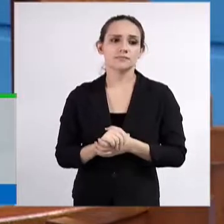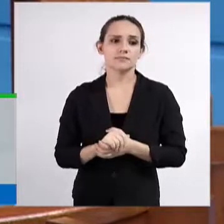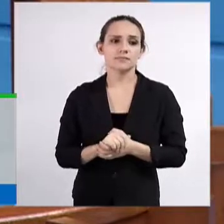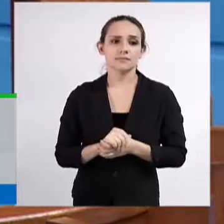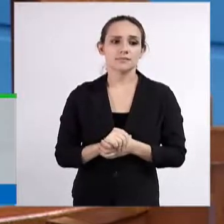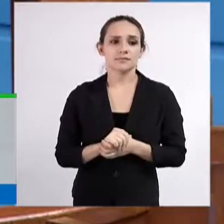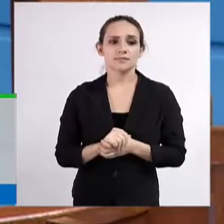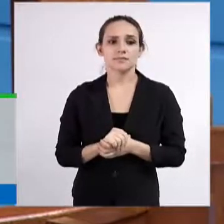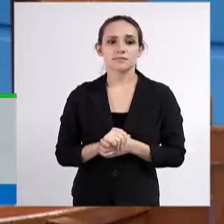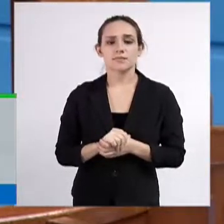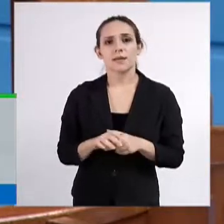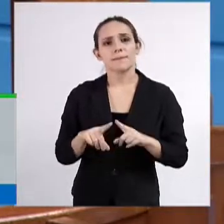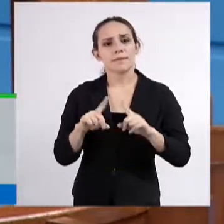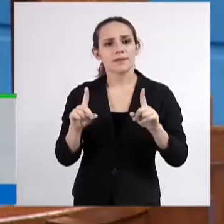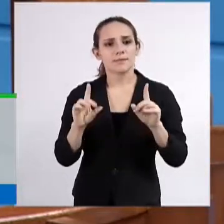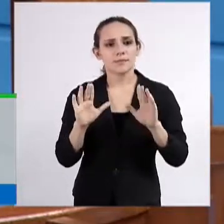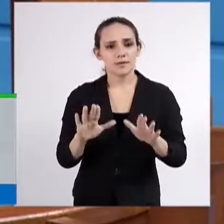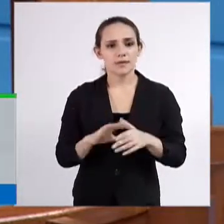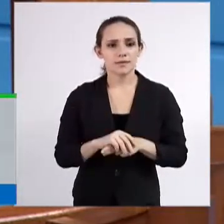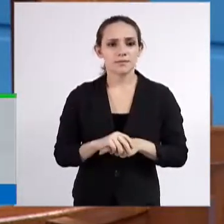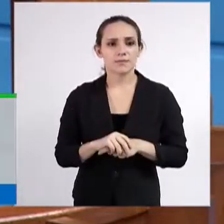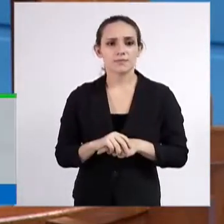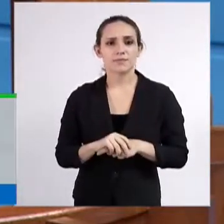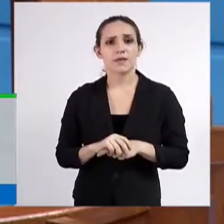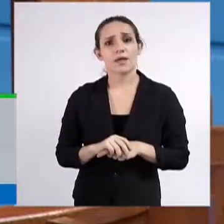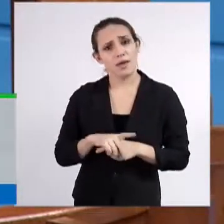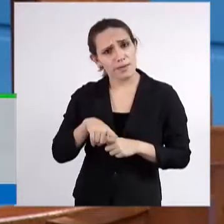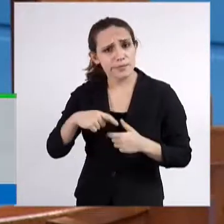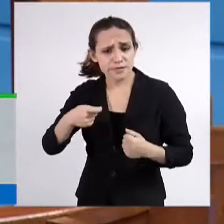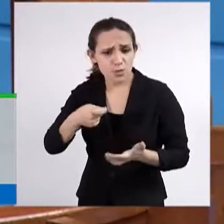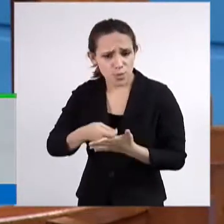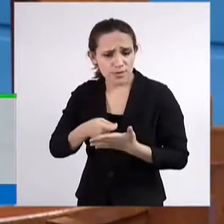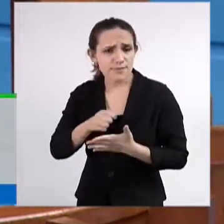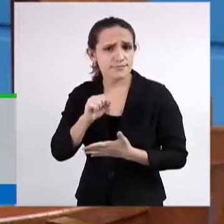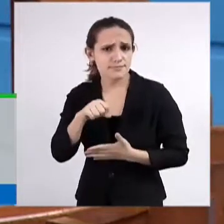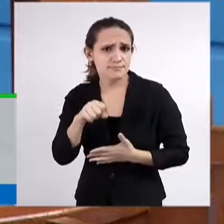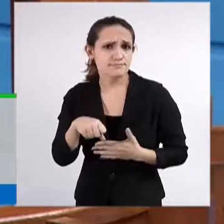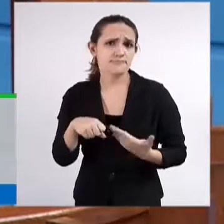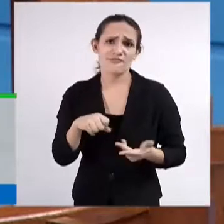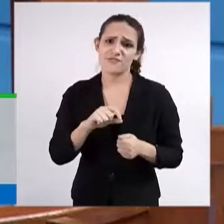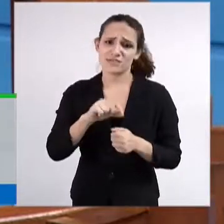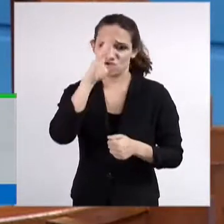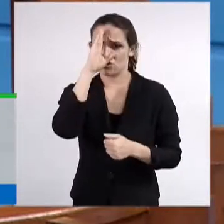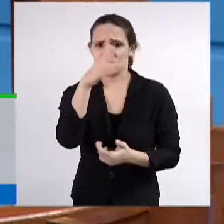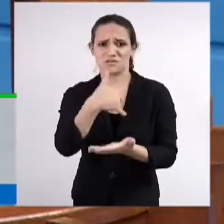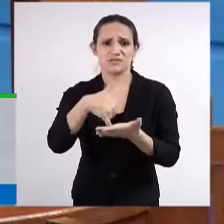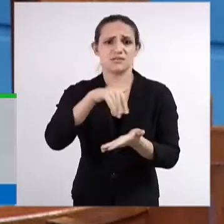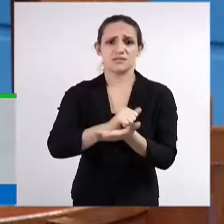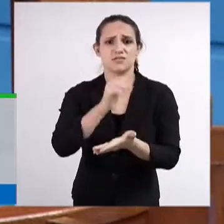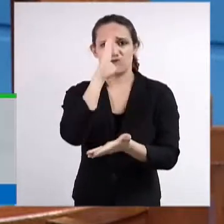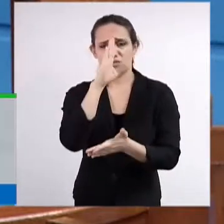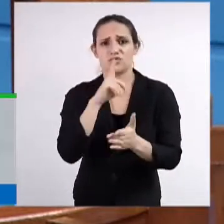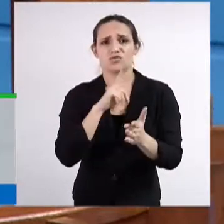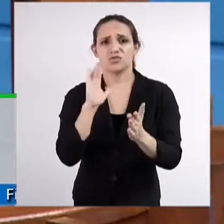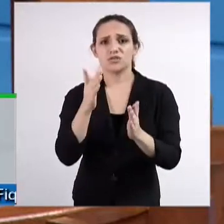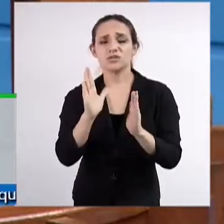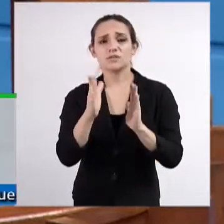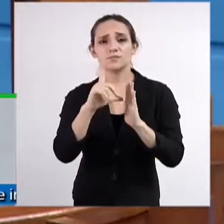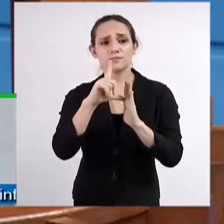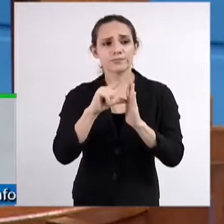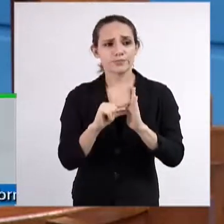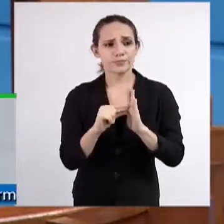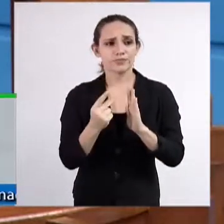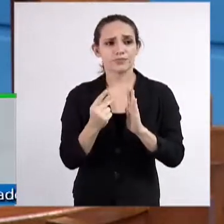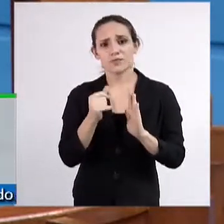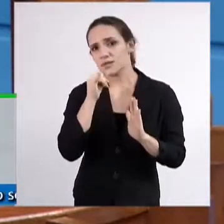poderia ser uma coisa obrigatória, né, para que fosse realizada mesmo essa informação, para